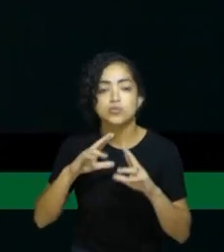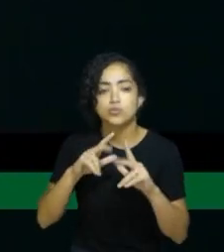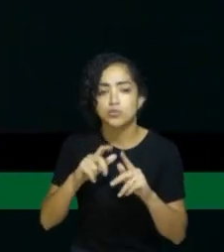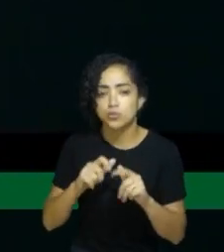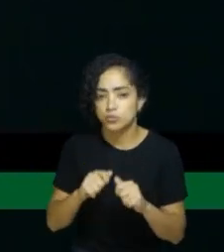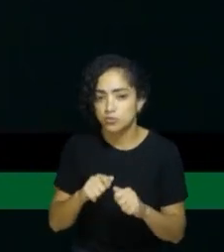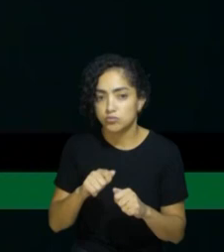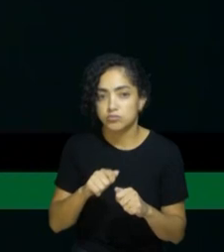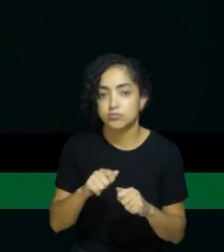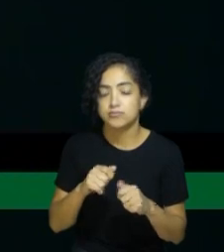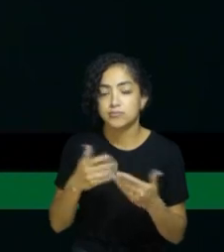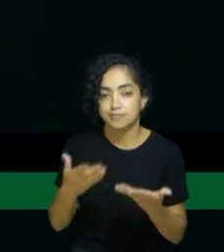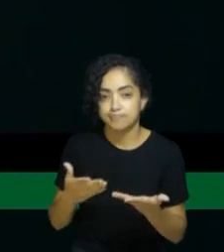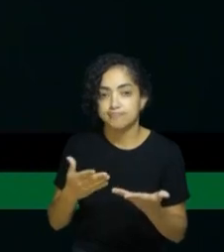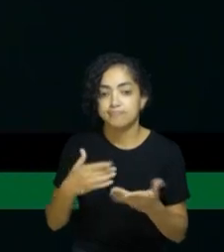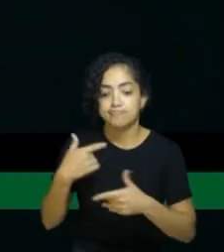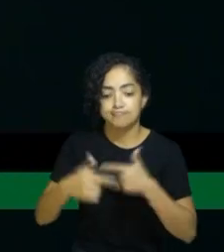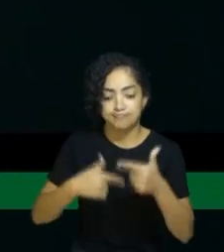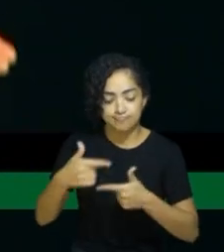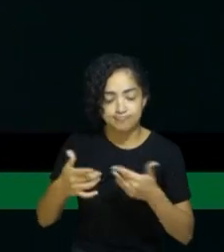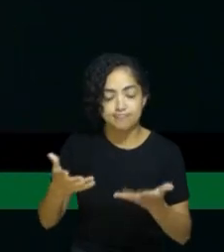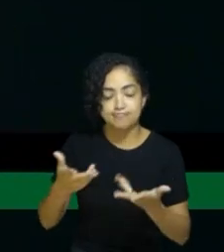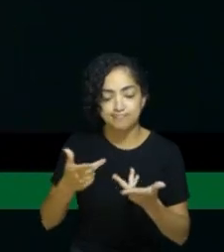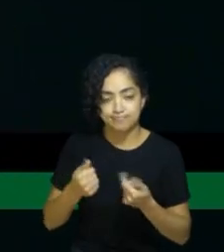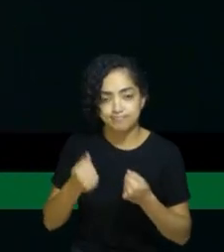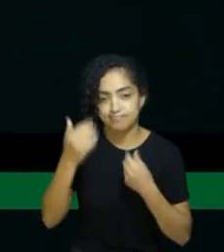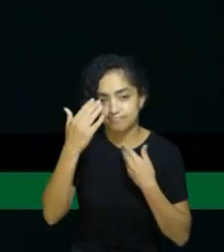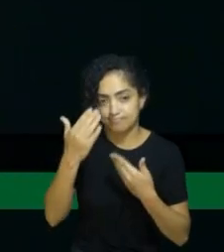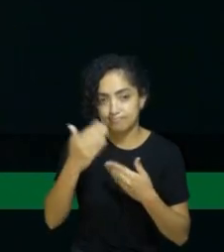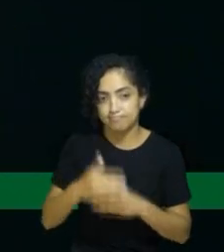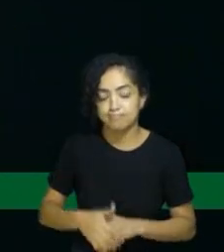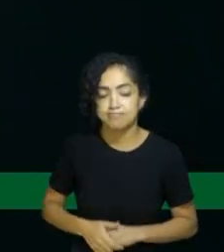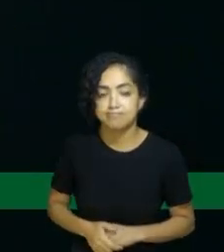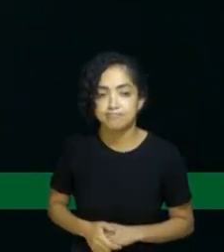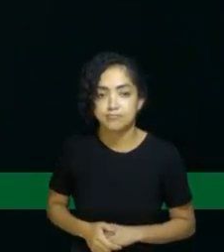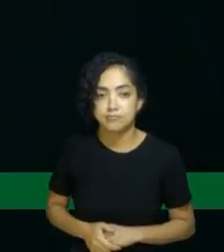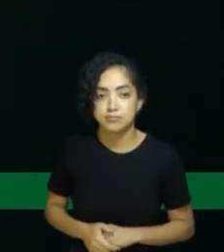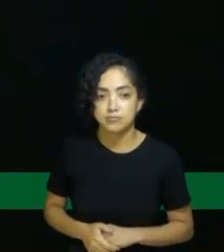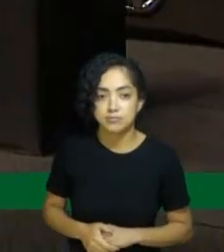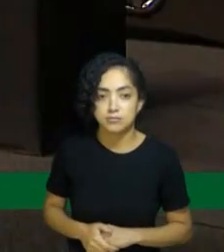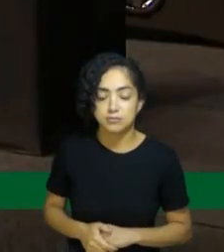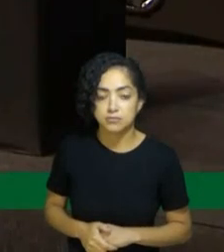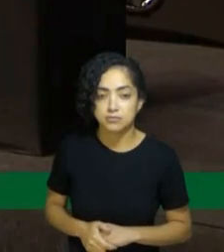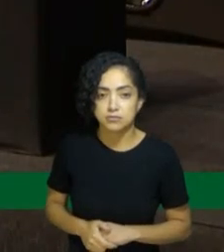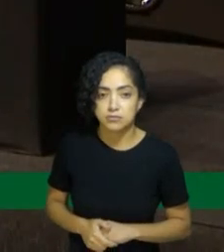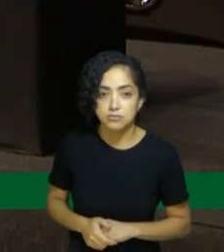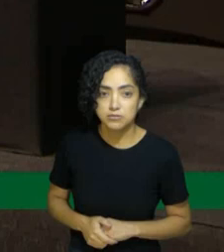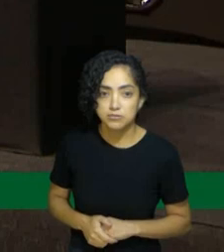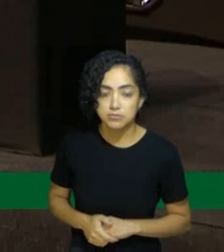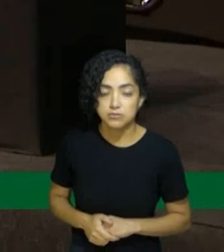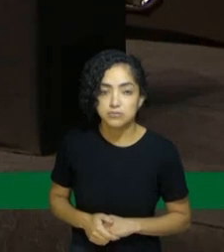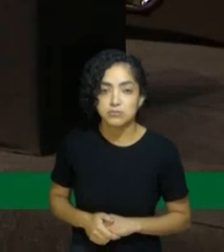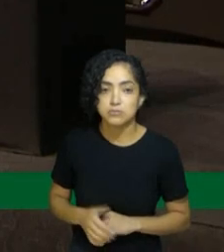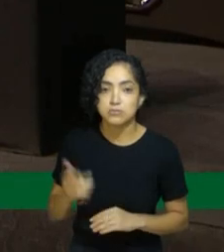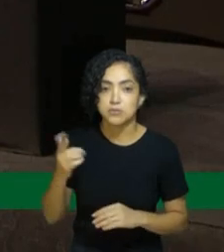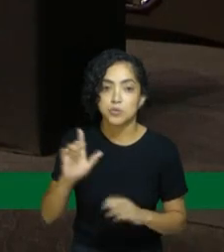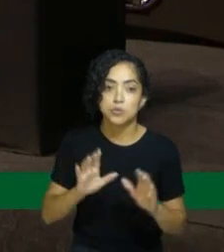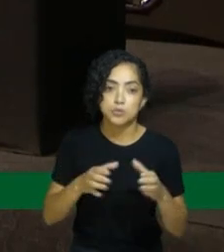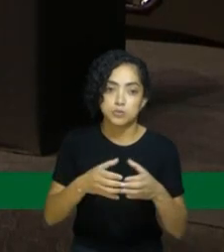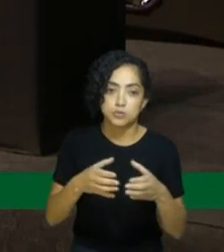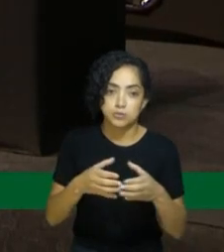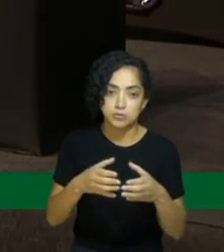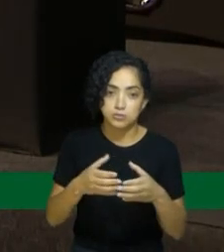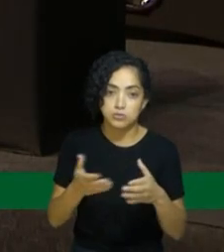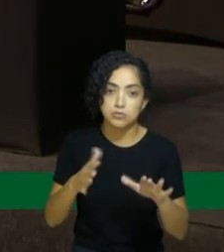região que fazem um trabalho de M obrigado senhor presidente próximo horário pertence ao bloco democracia